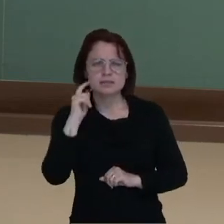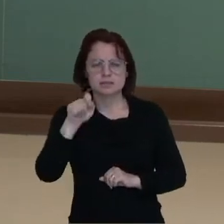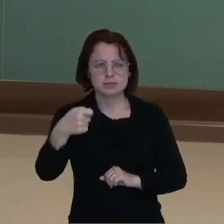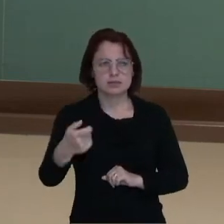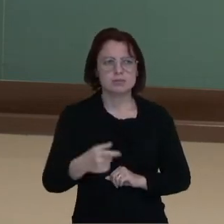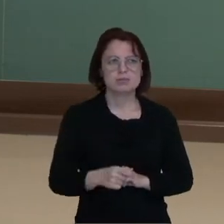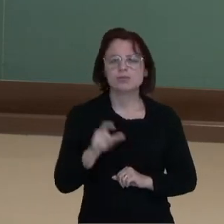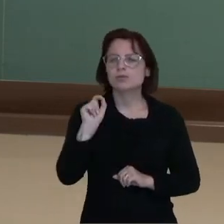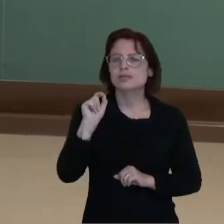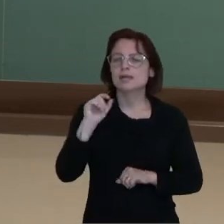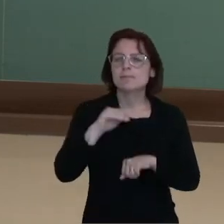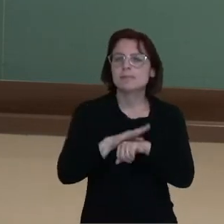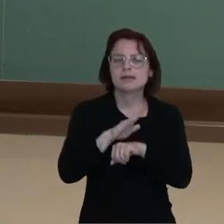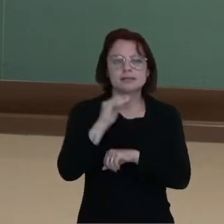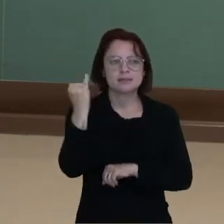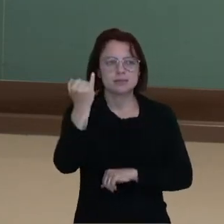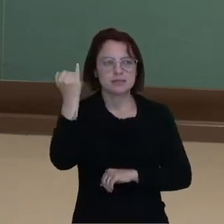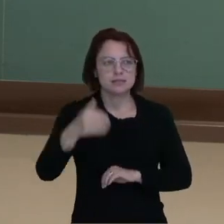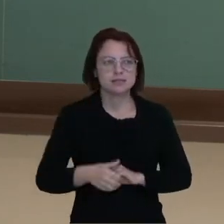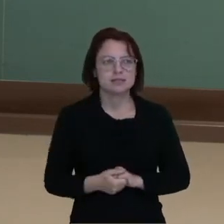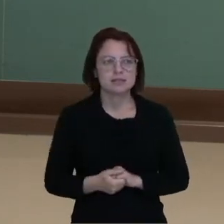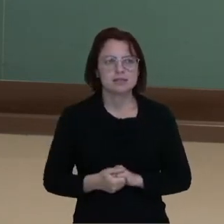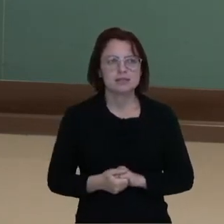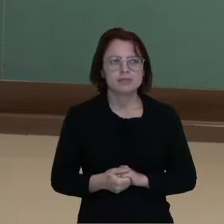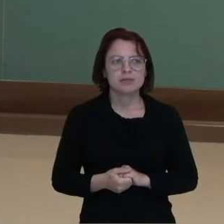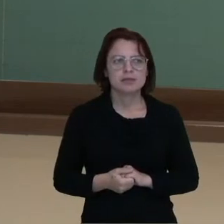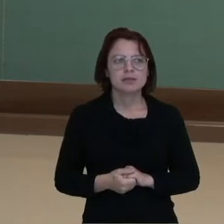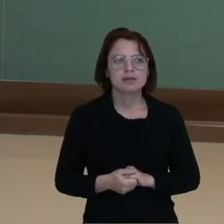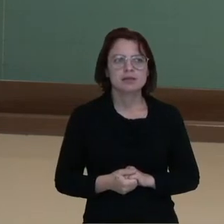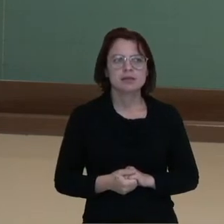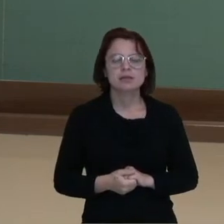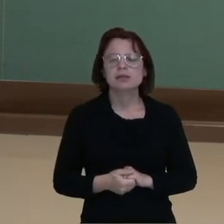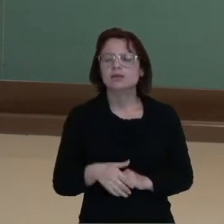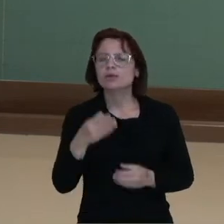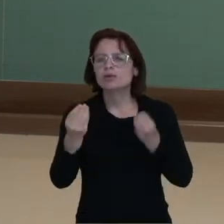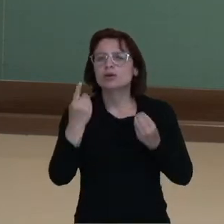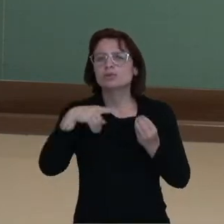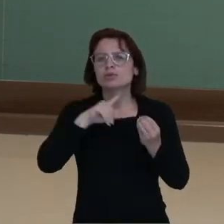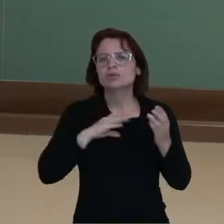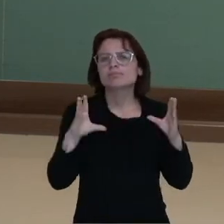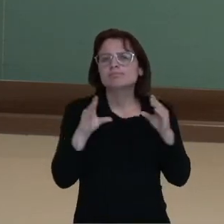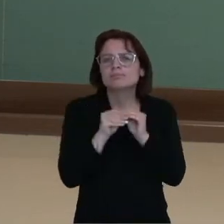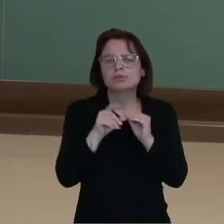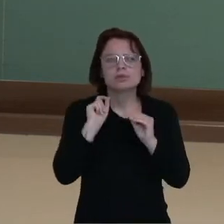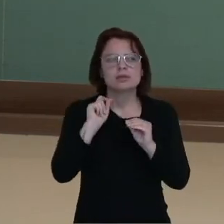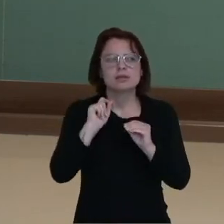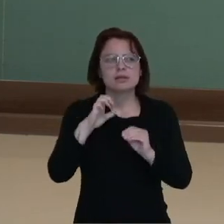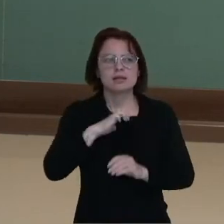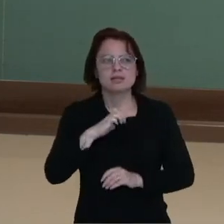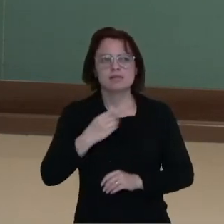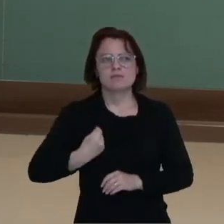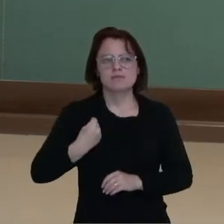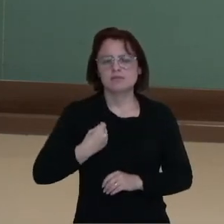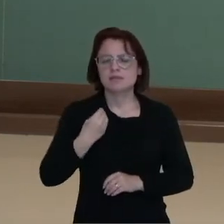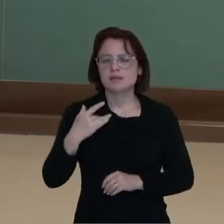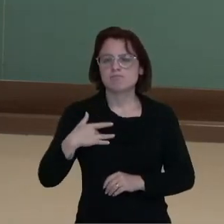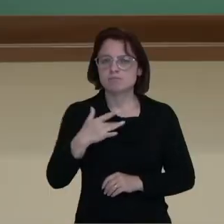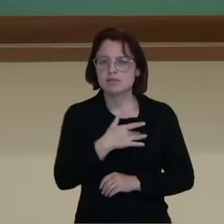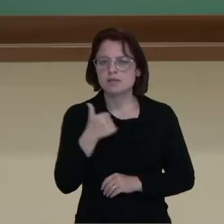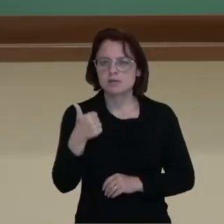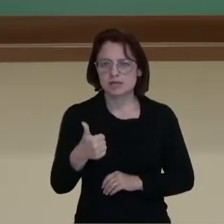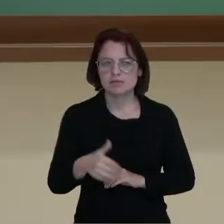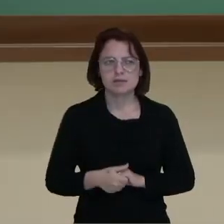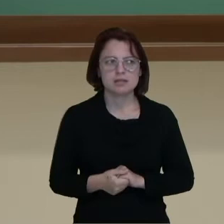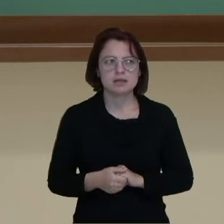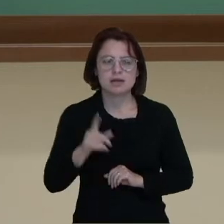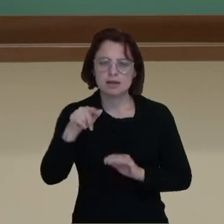O que é mais interessante? Em que se deve basear a ética para que tenhamos um convívio saudável? Então isso faz parte